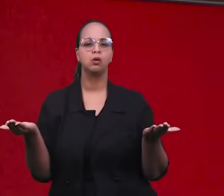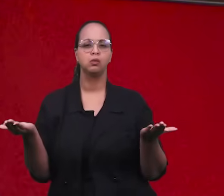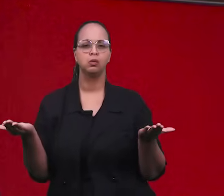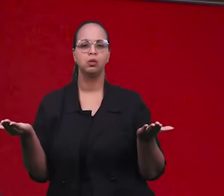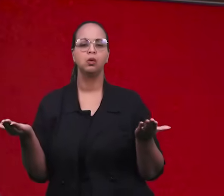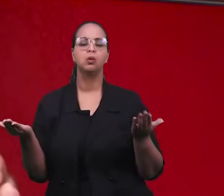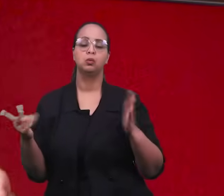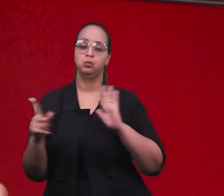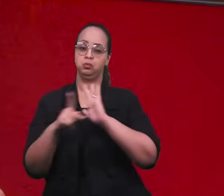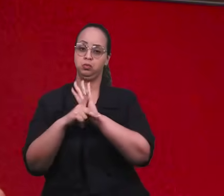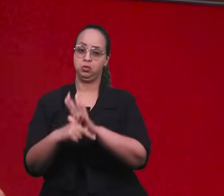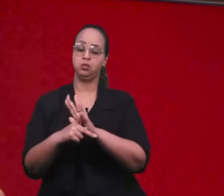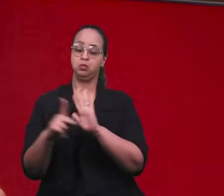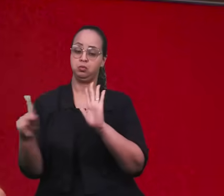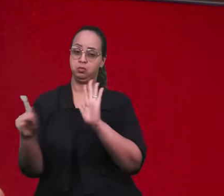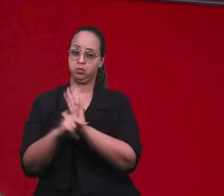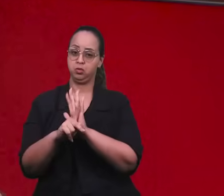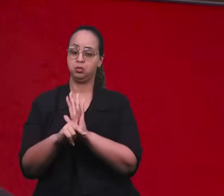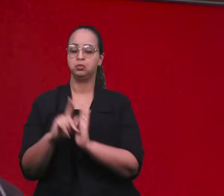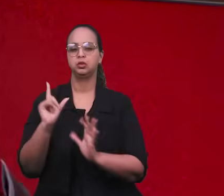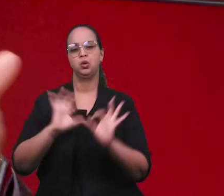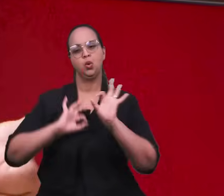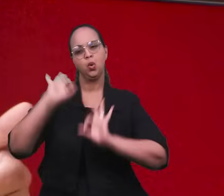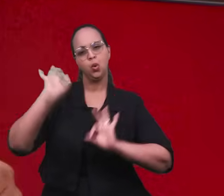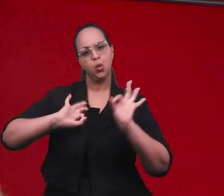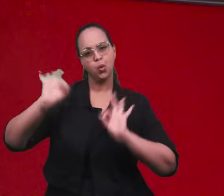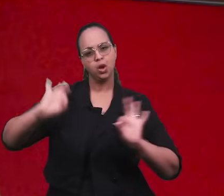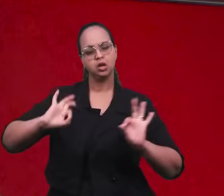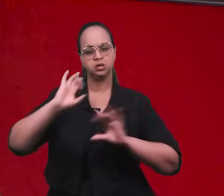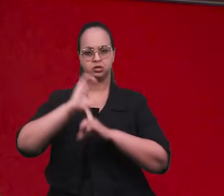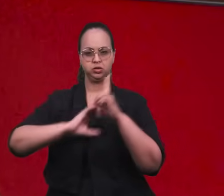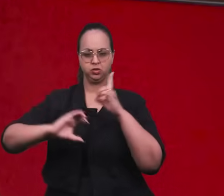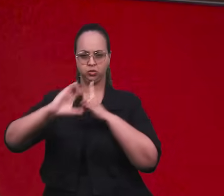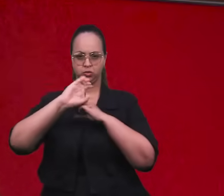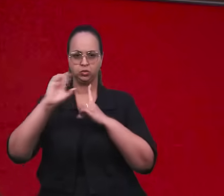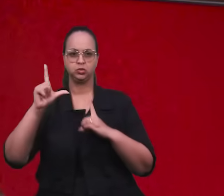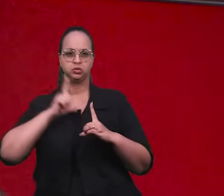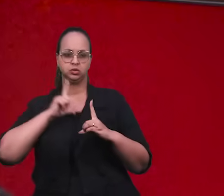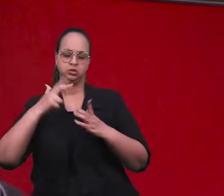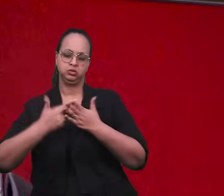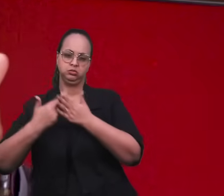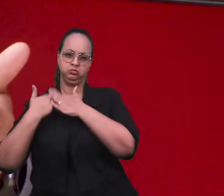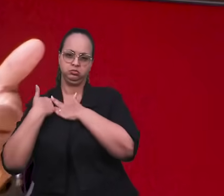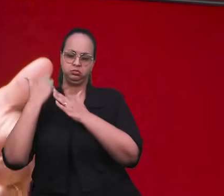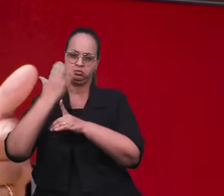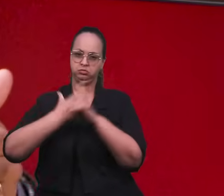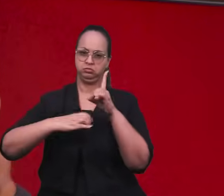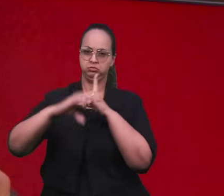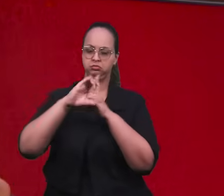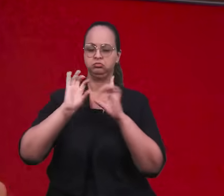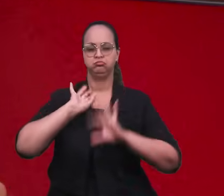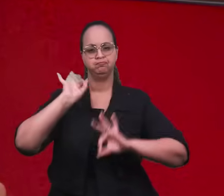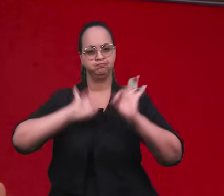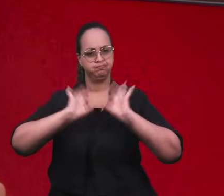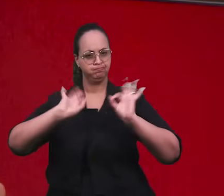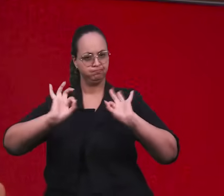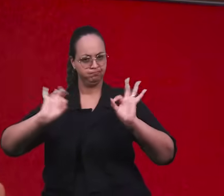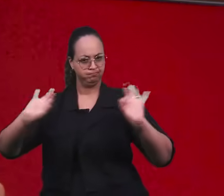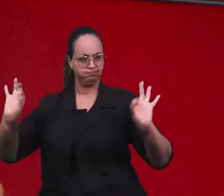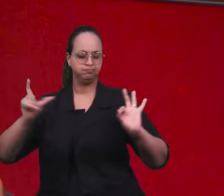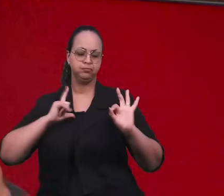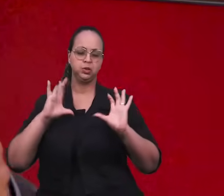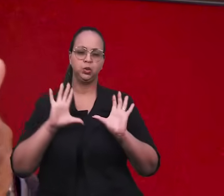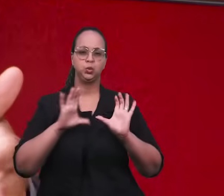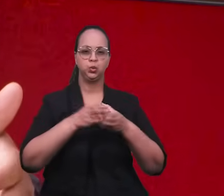é pertinente, né? À ordem do culto, né? O diácono tem a responsabilidade ali, junto aos